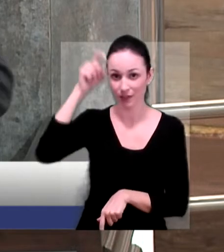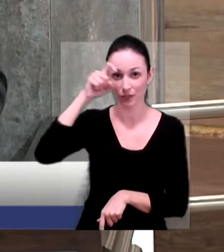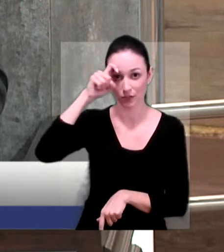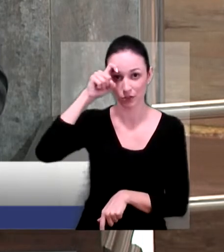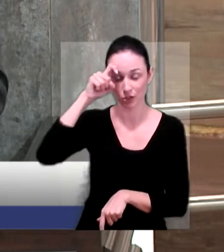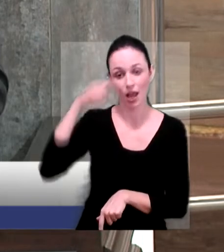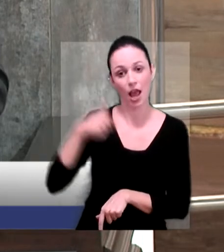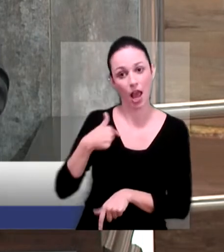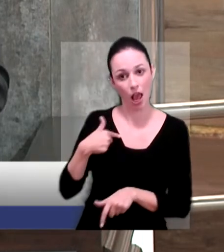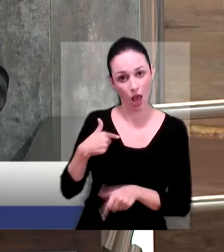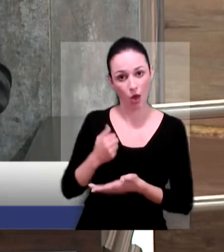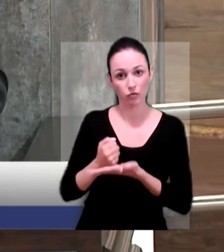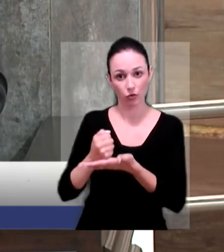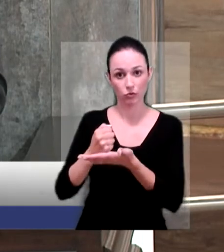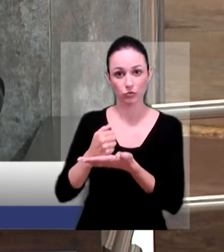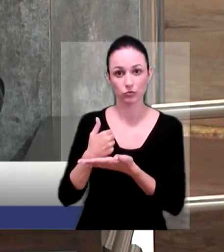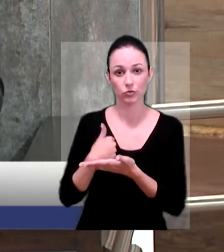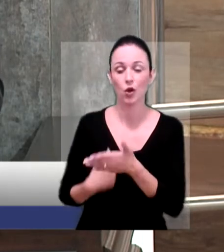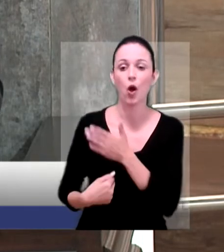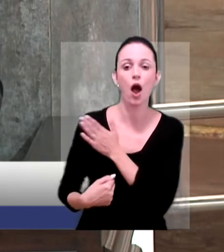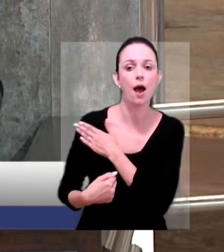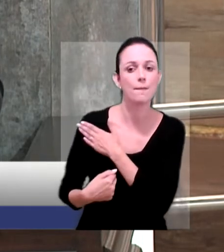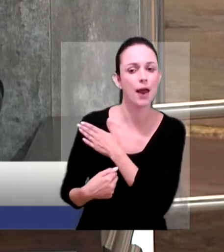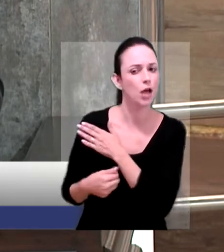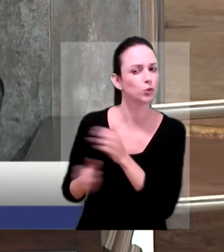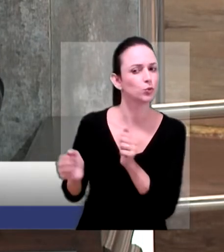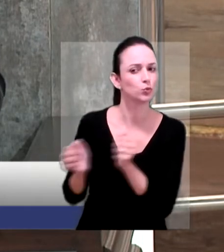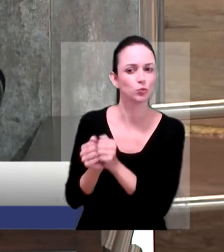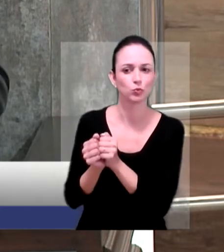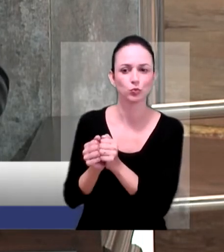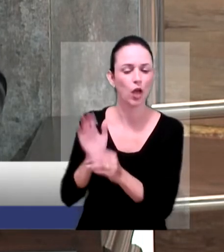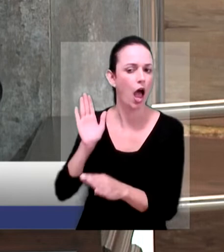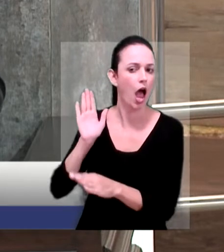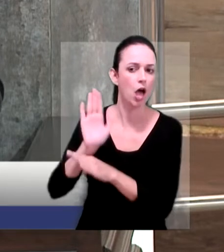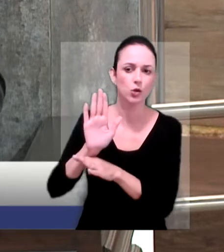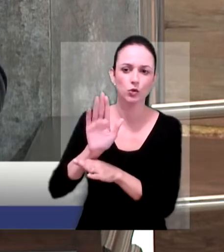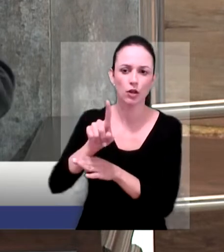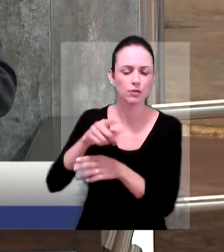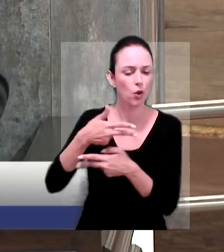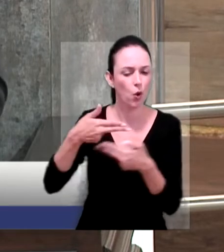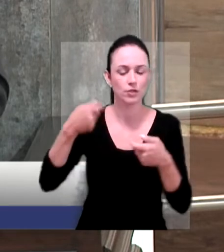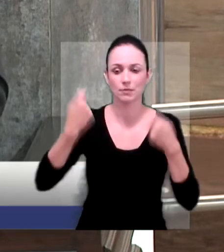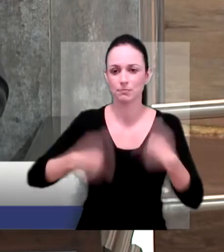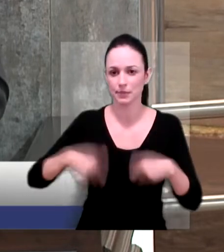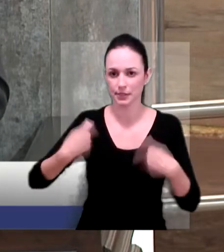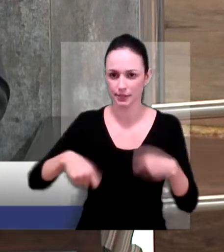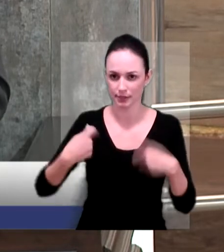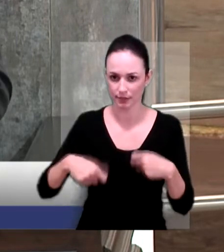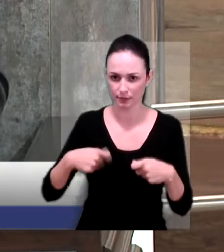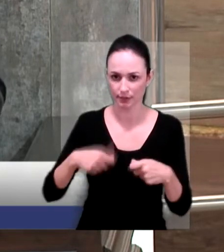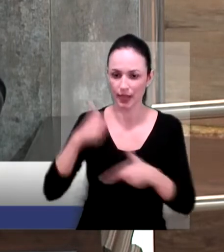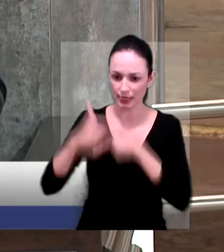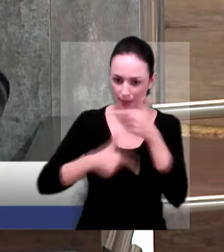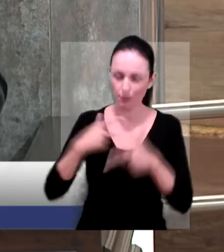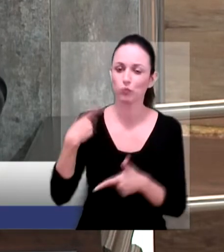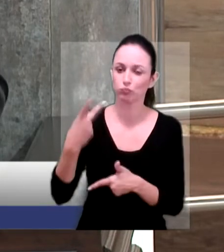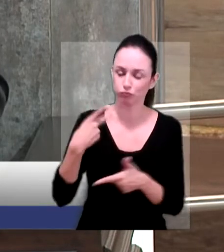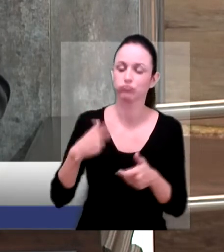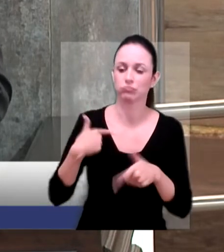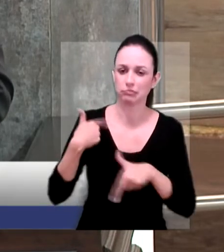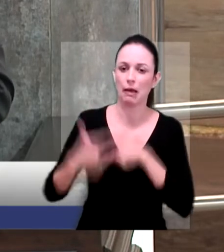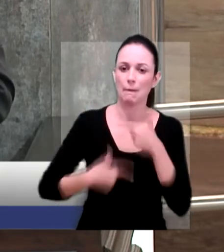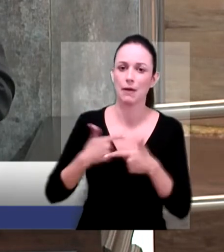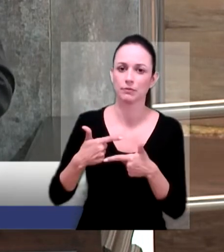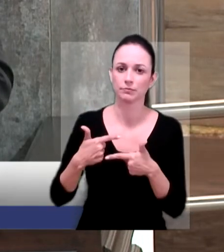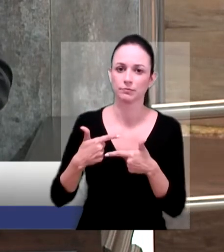braço que eu sempre te ofereci para poder te ajudar no que precisar. Aquilo que você precisar trabalhar, trabalharemos. Aquilo que a